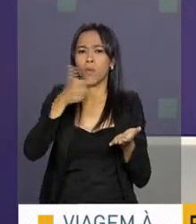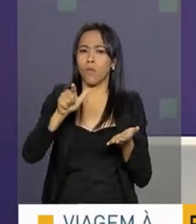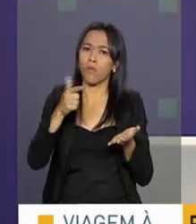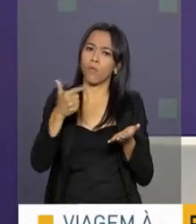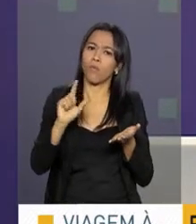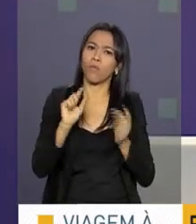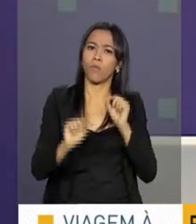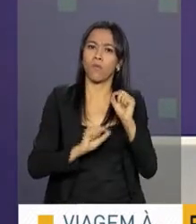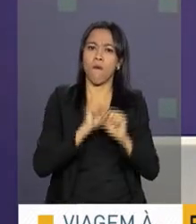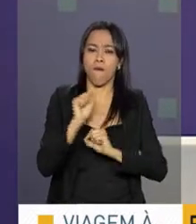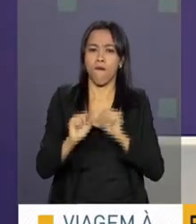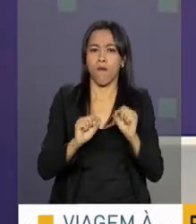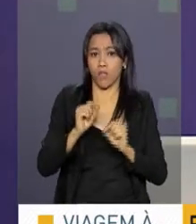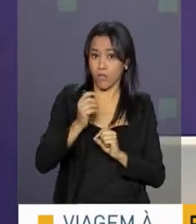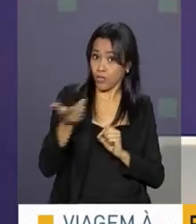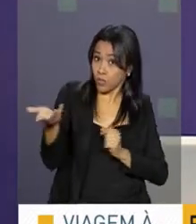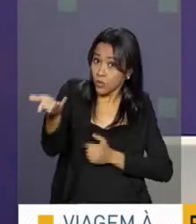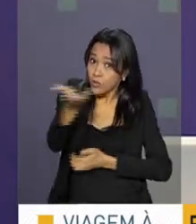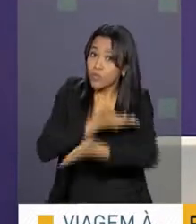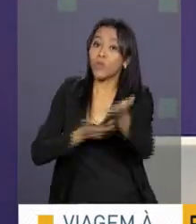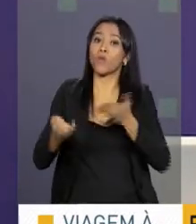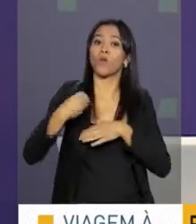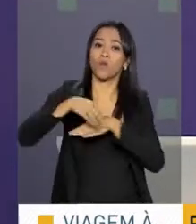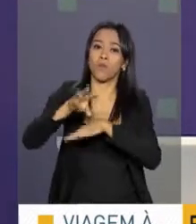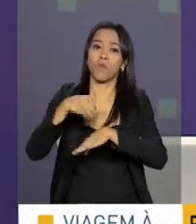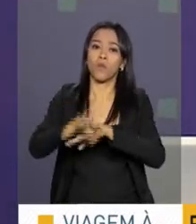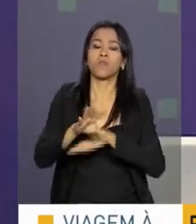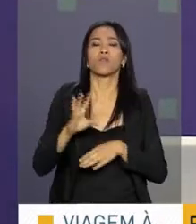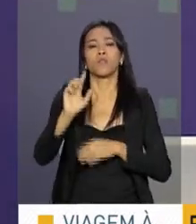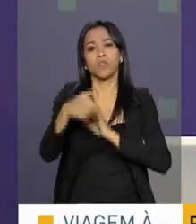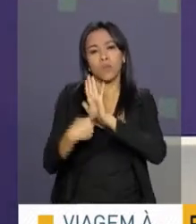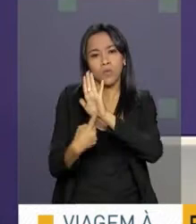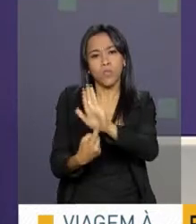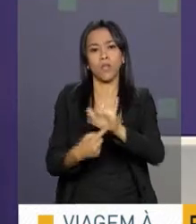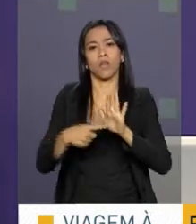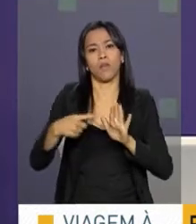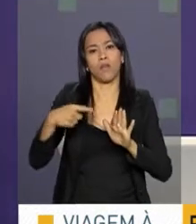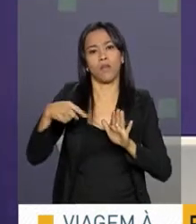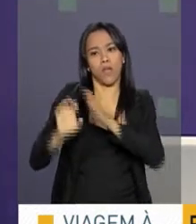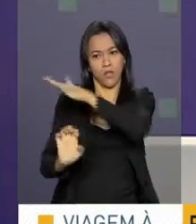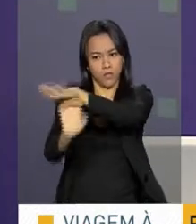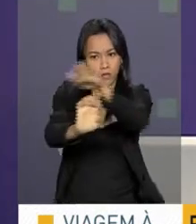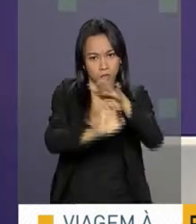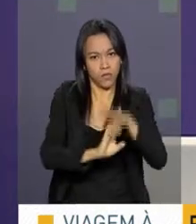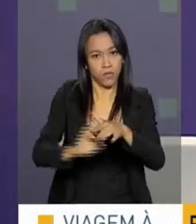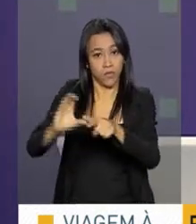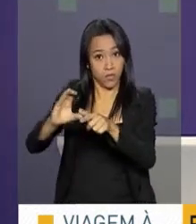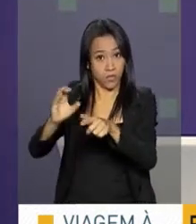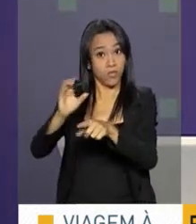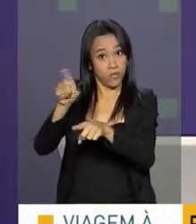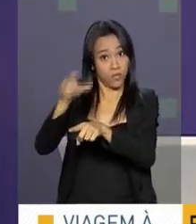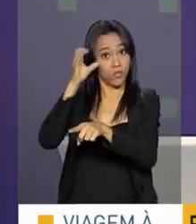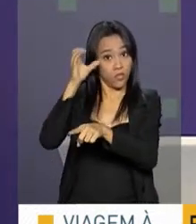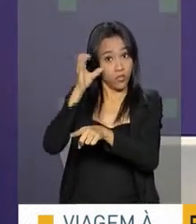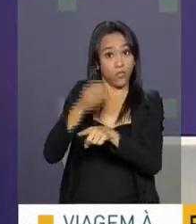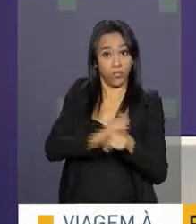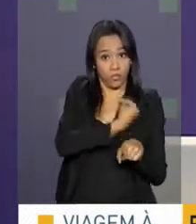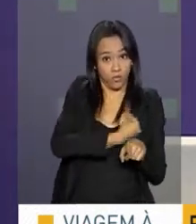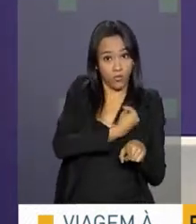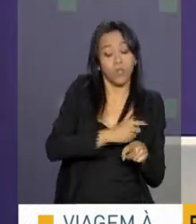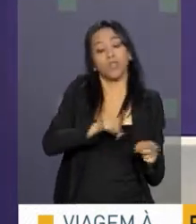para facilitar a troca de informação e oferecer aos investidores chineses no Brasil e brasileiros na